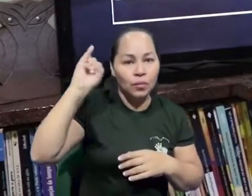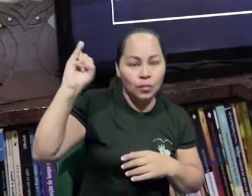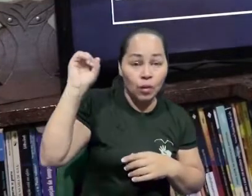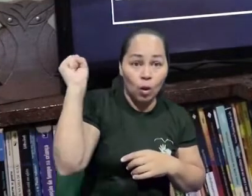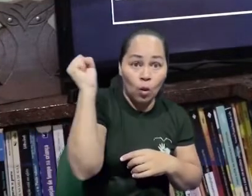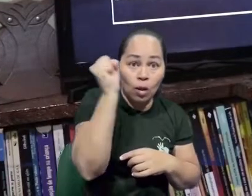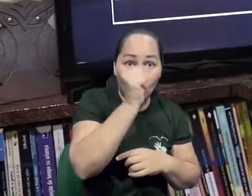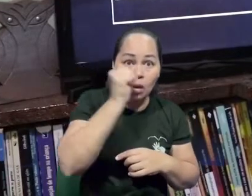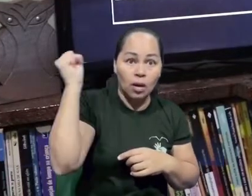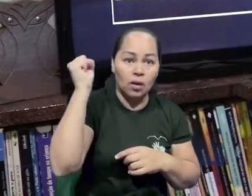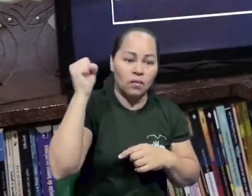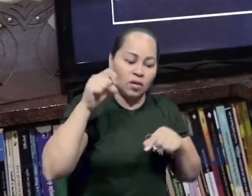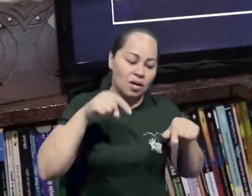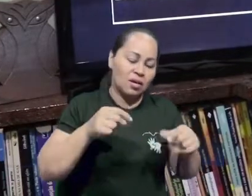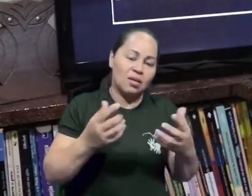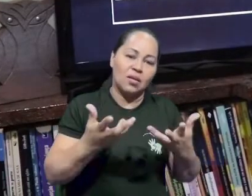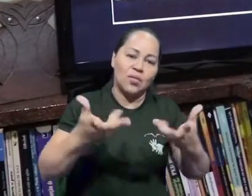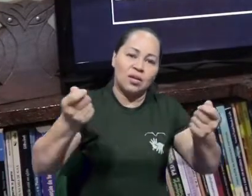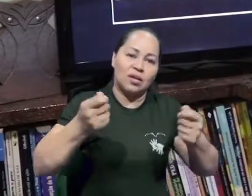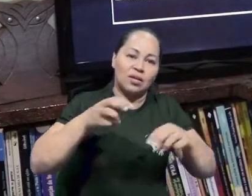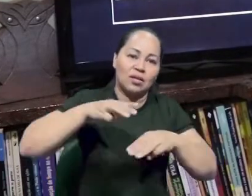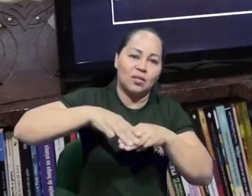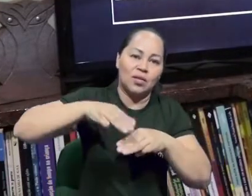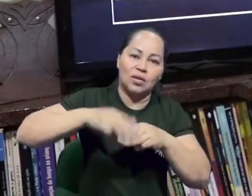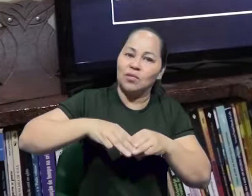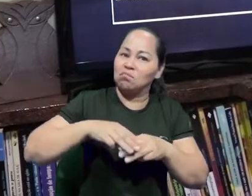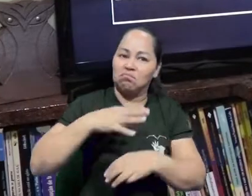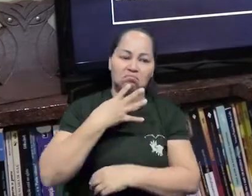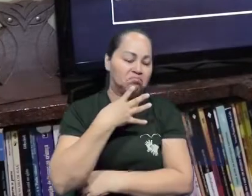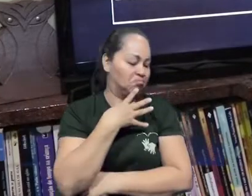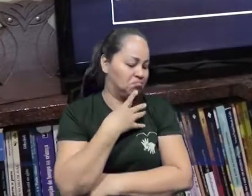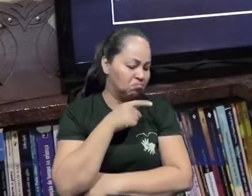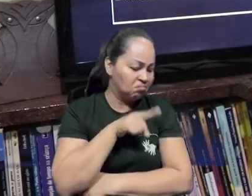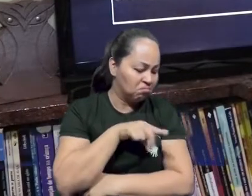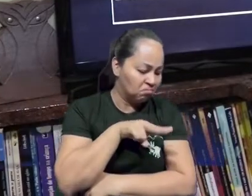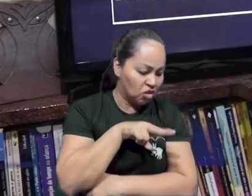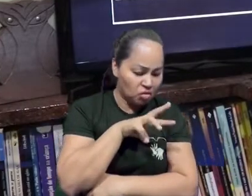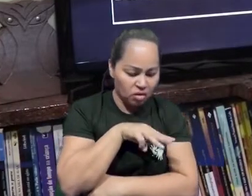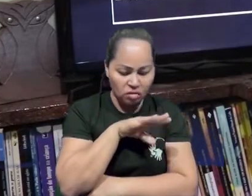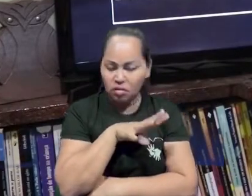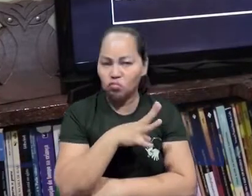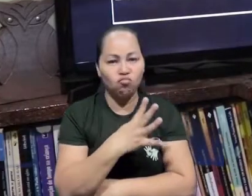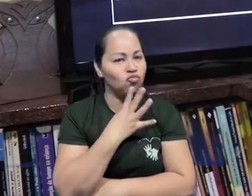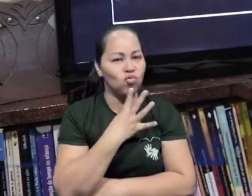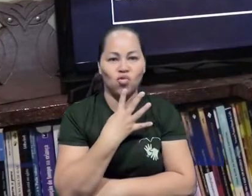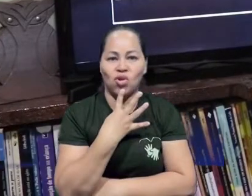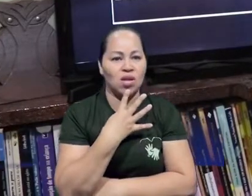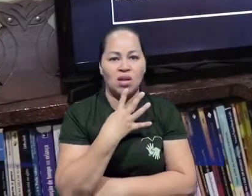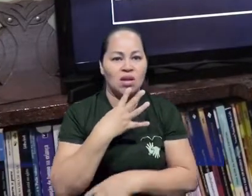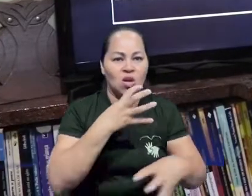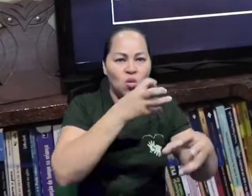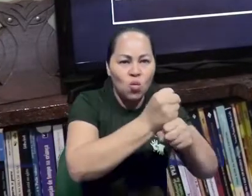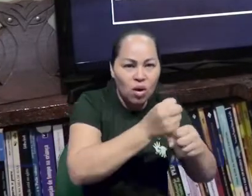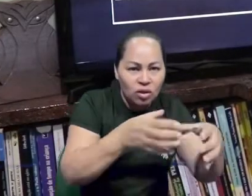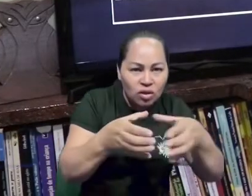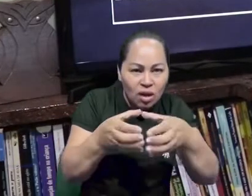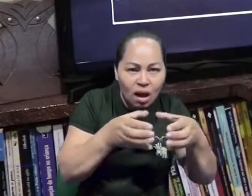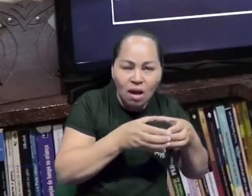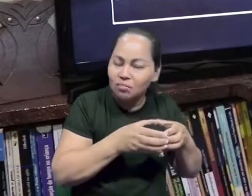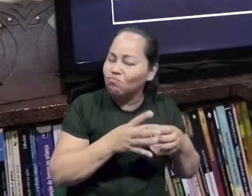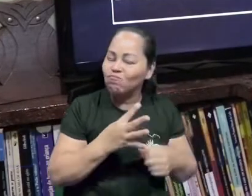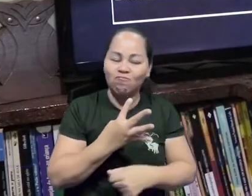leve, DI grave, essas habilidades matemáticas, ele não reconhece os numerais apresentados nem